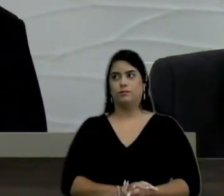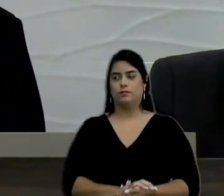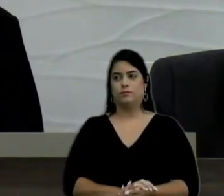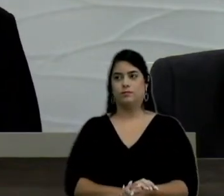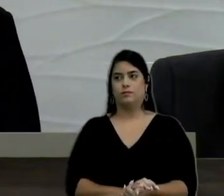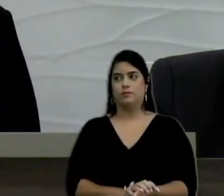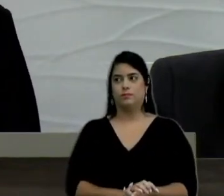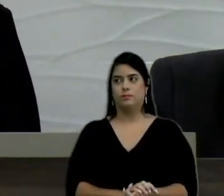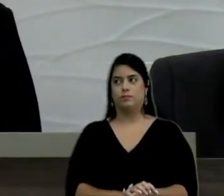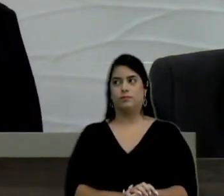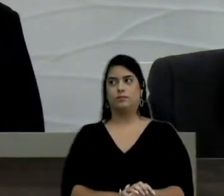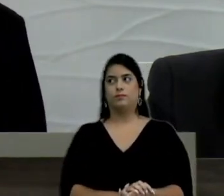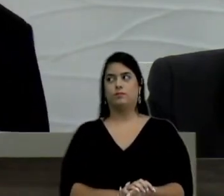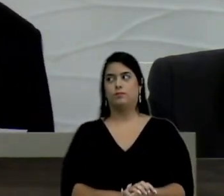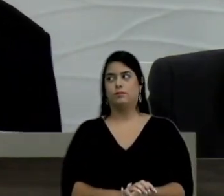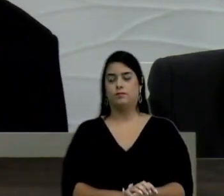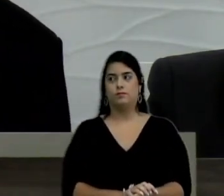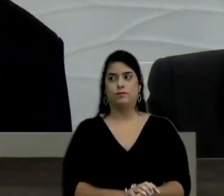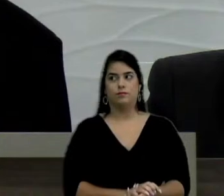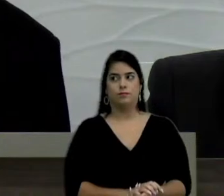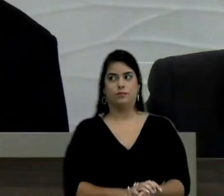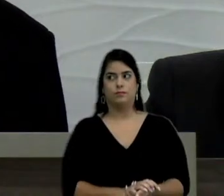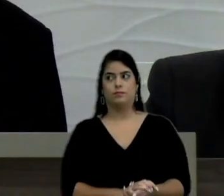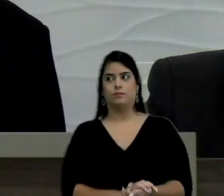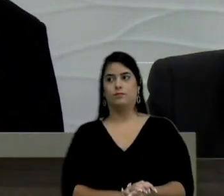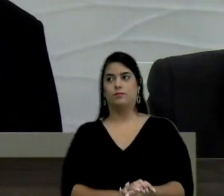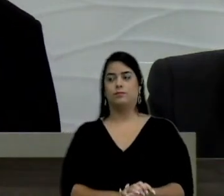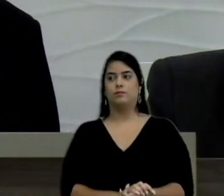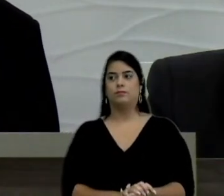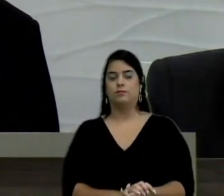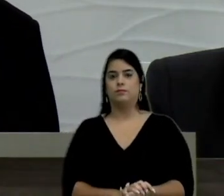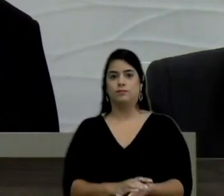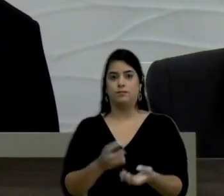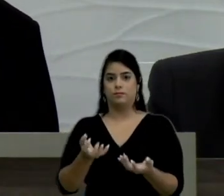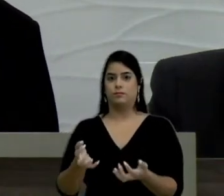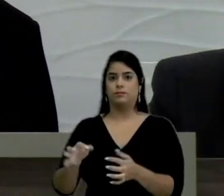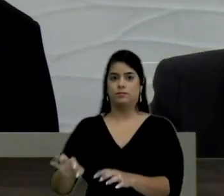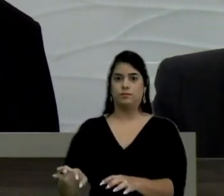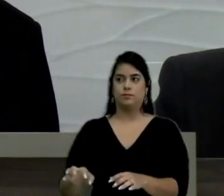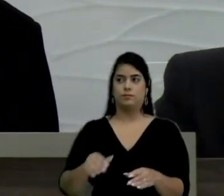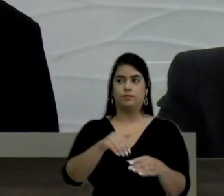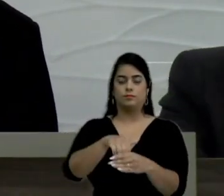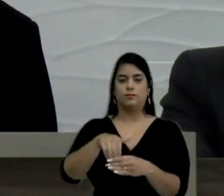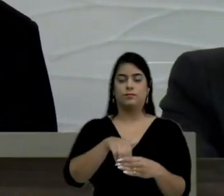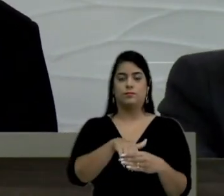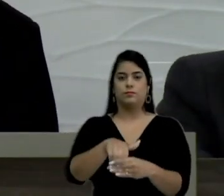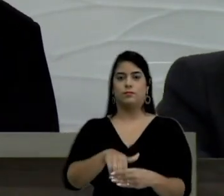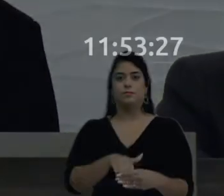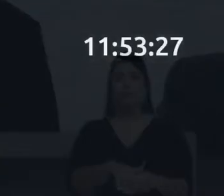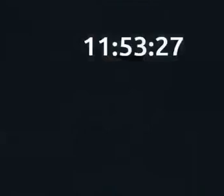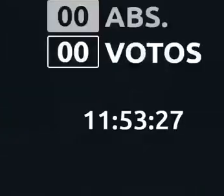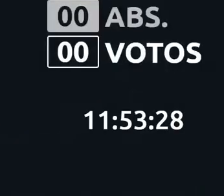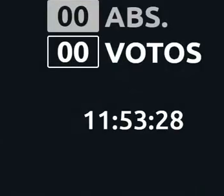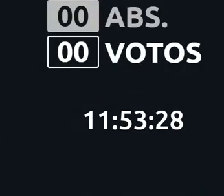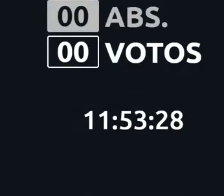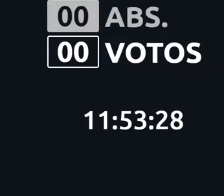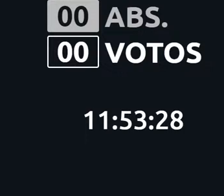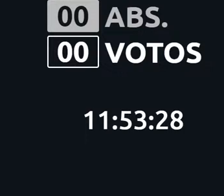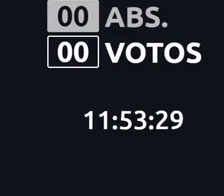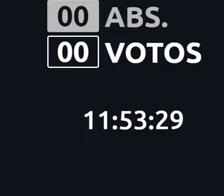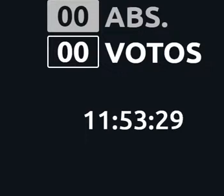discussão tem discussão não tem que Queira discutir vamos votar Bora votar todo